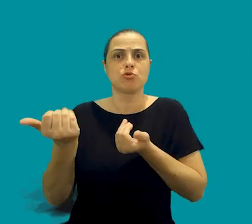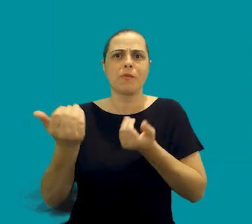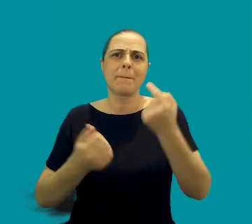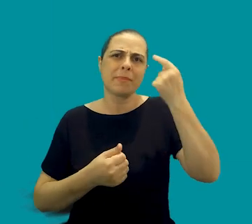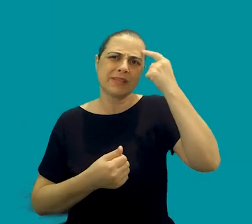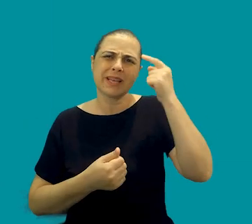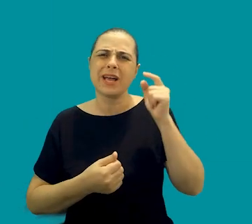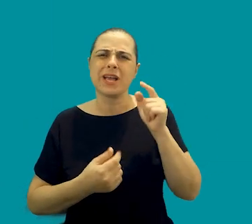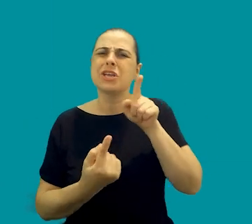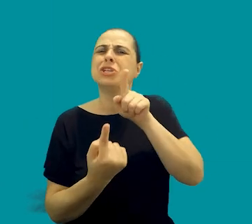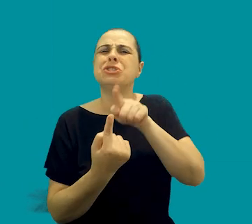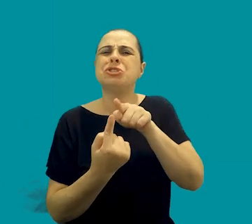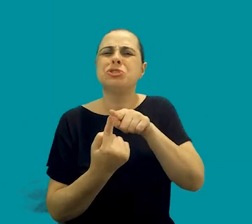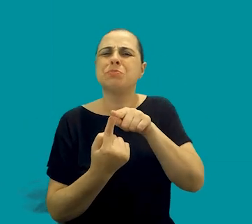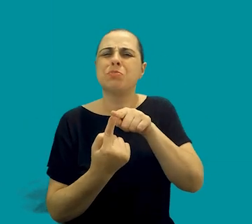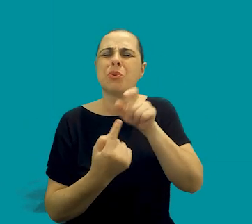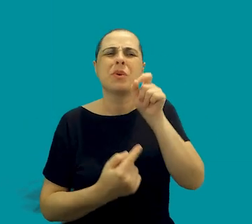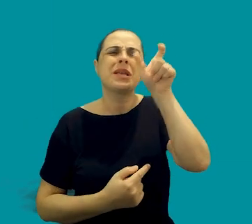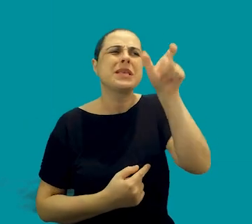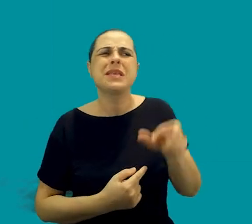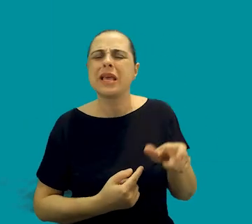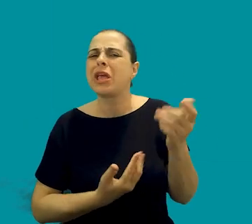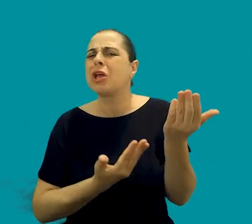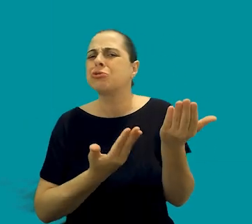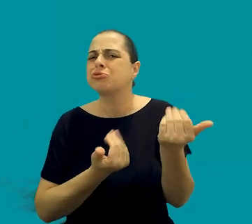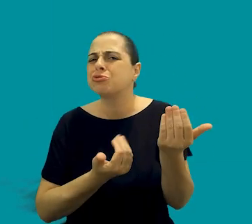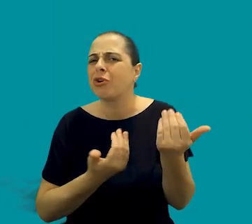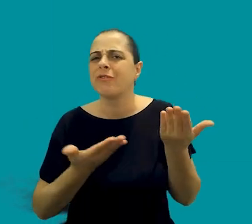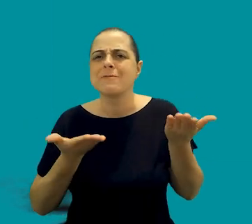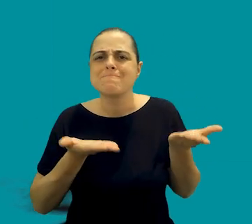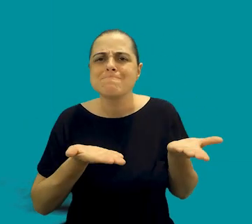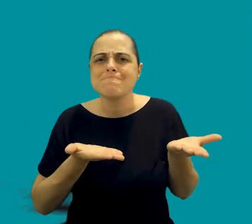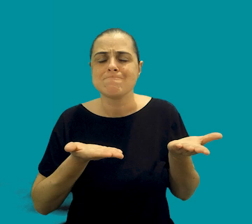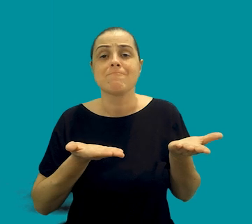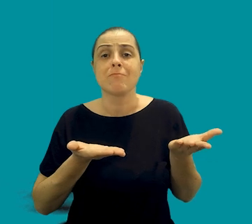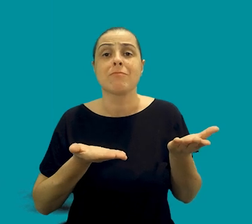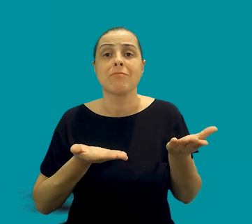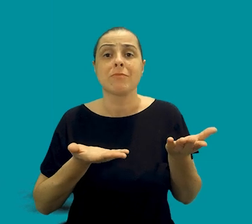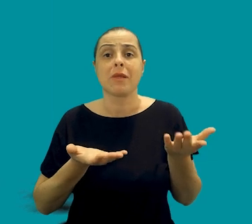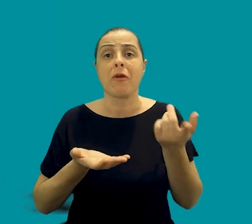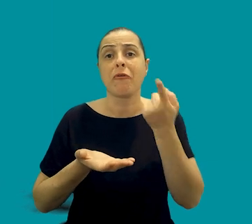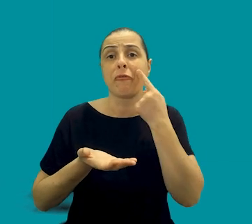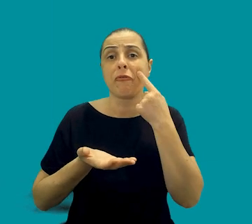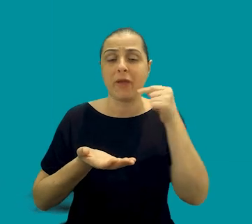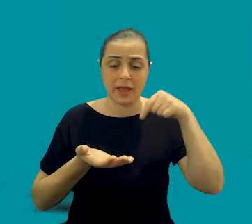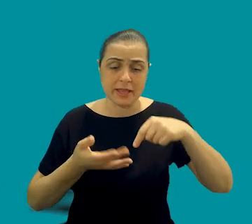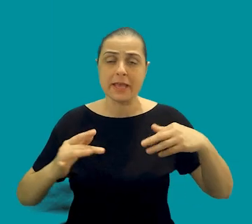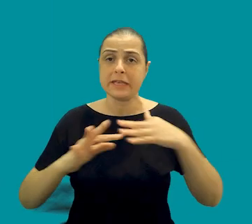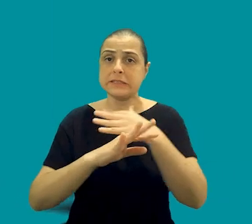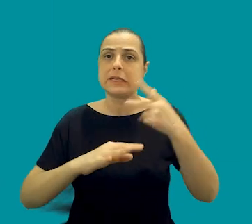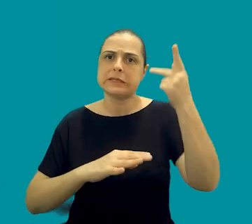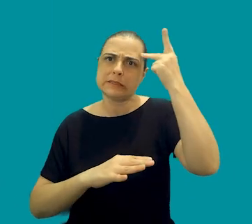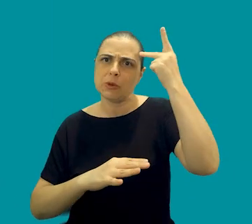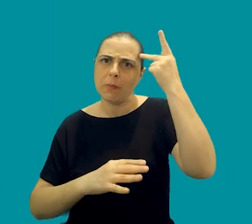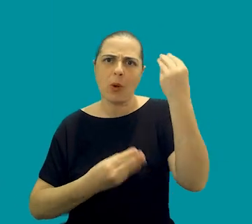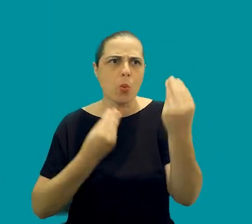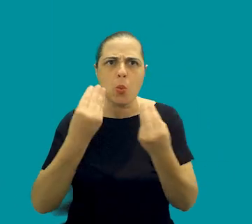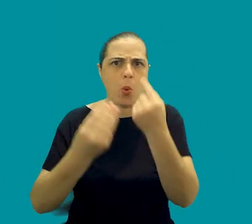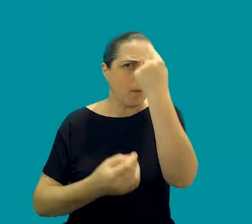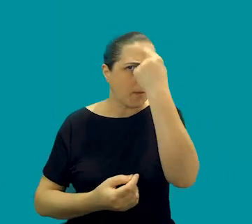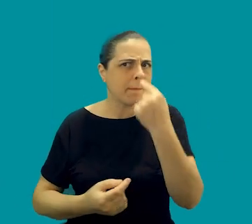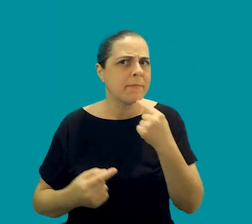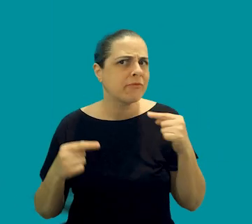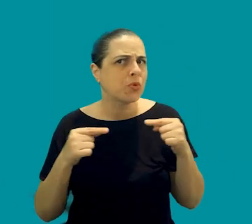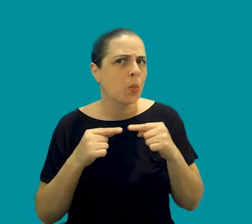que público é esse, que jovem é esse, a gente foi atrás de recortes dessa juventude aqui na cidade de São Paulo,